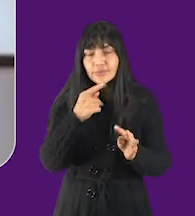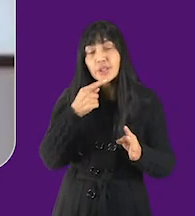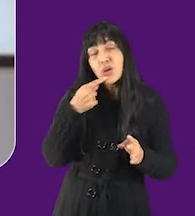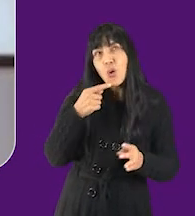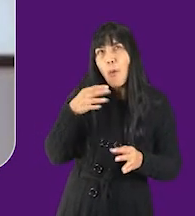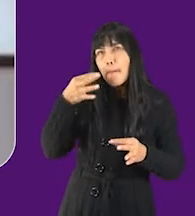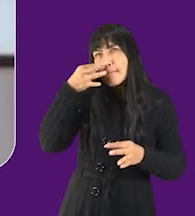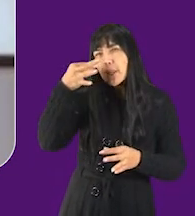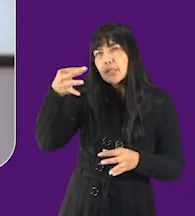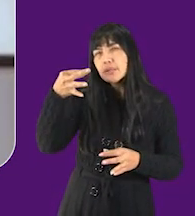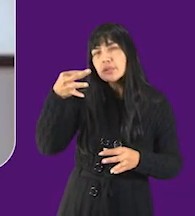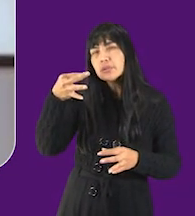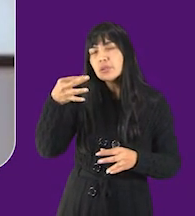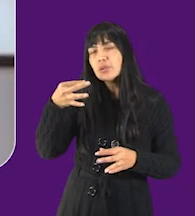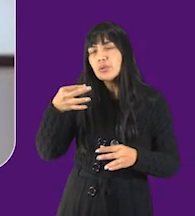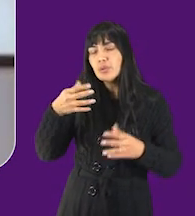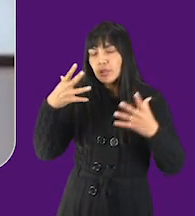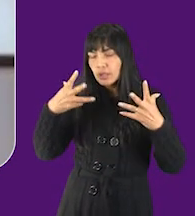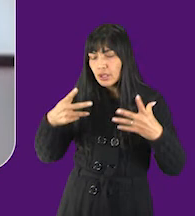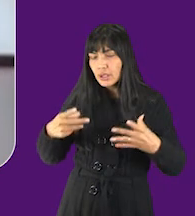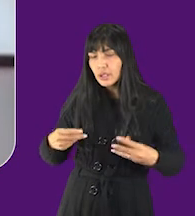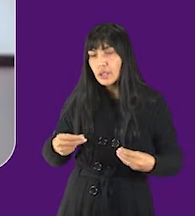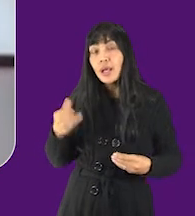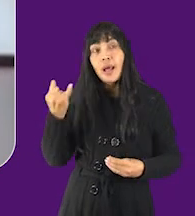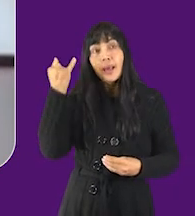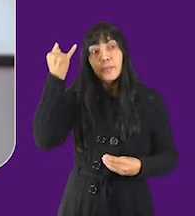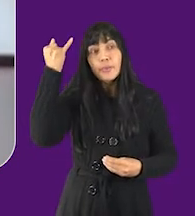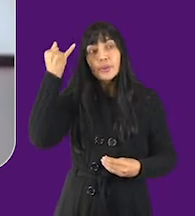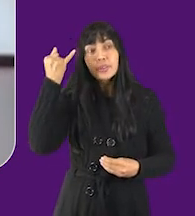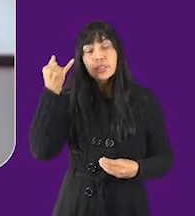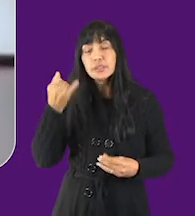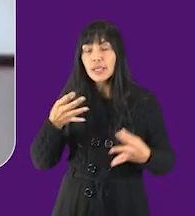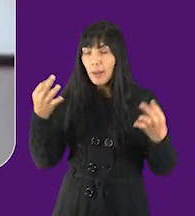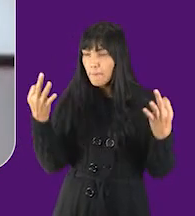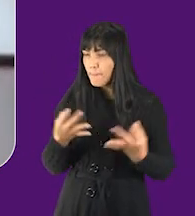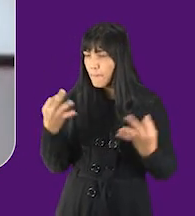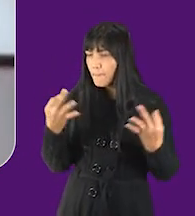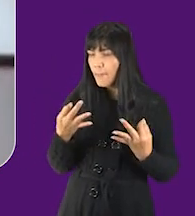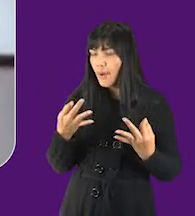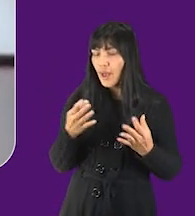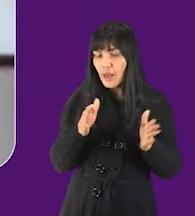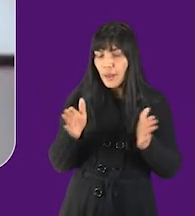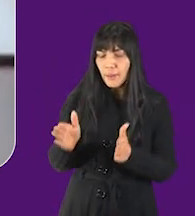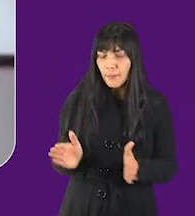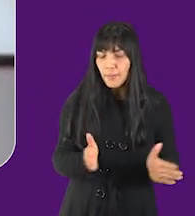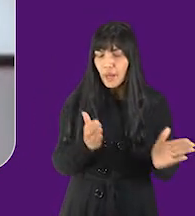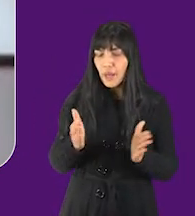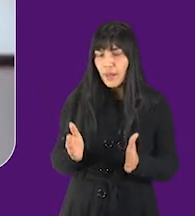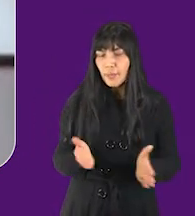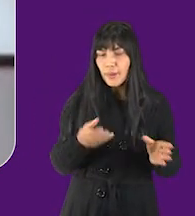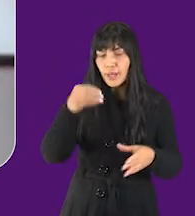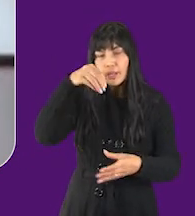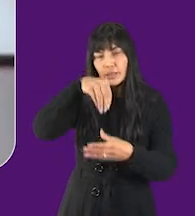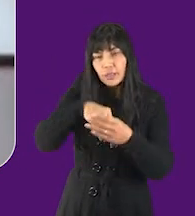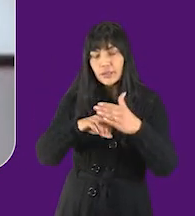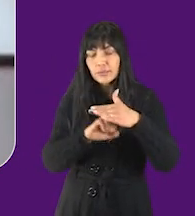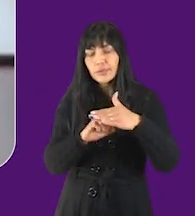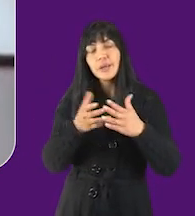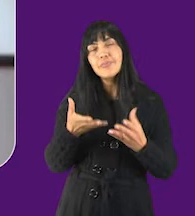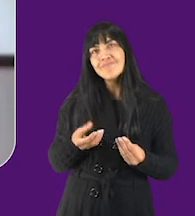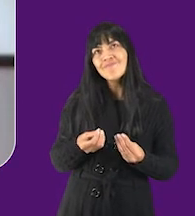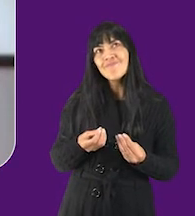a sua conversa com a Rosana a respeito da importância, né, da excelência operacional dentro das atividades da Tetra